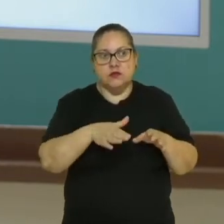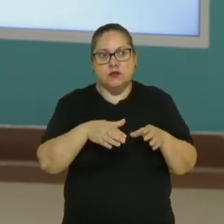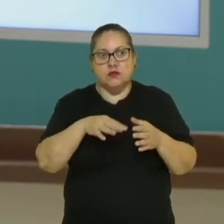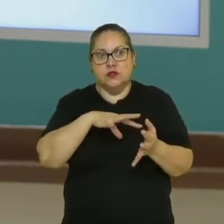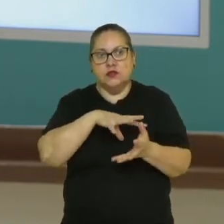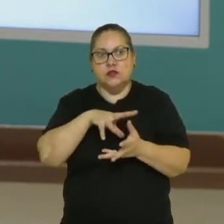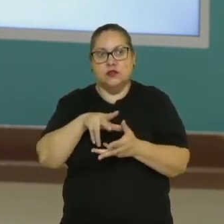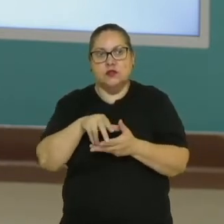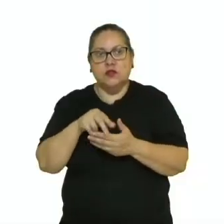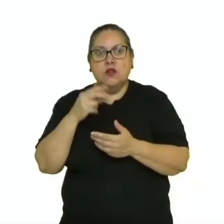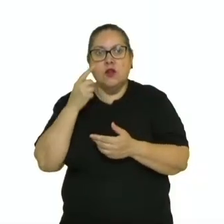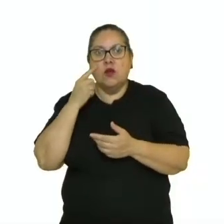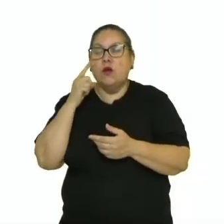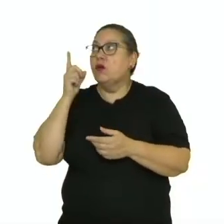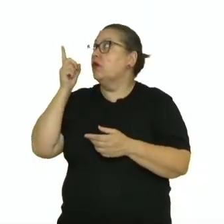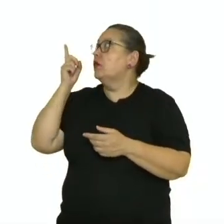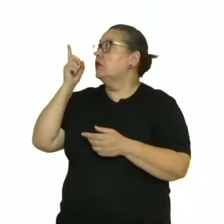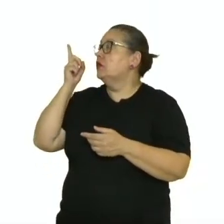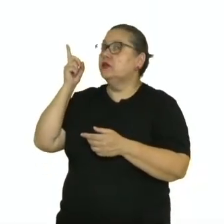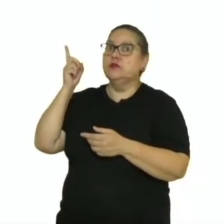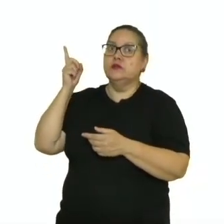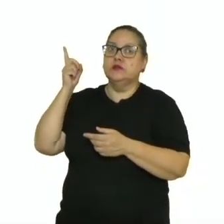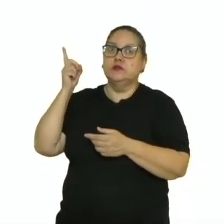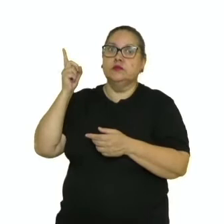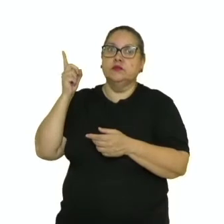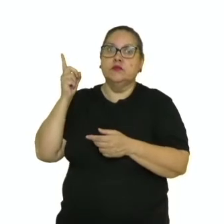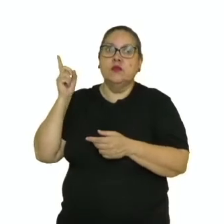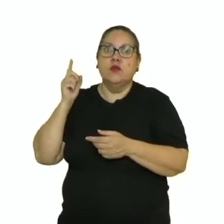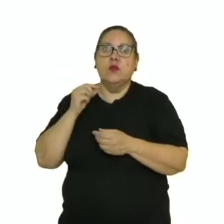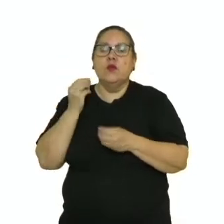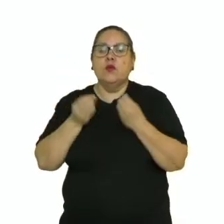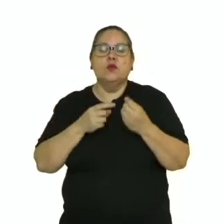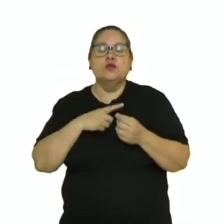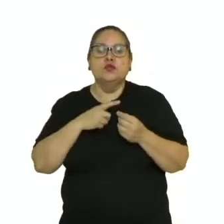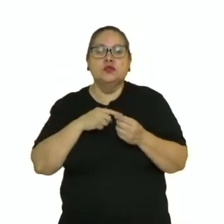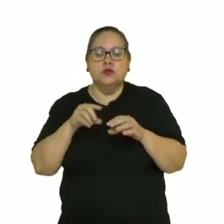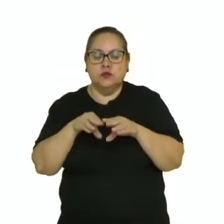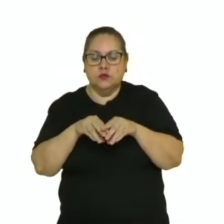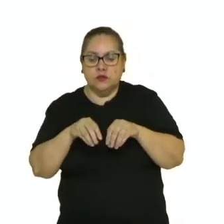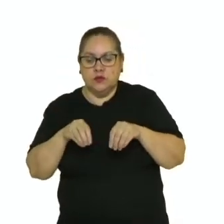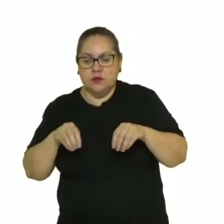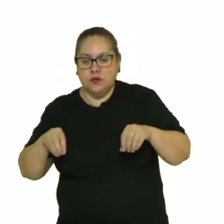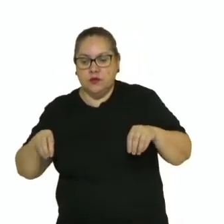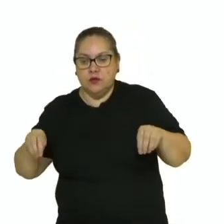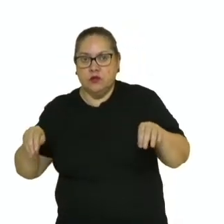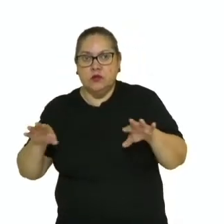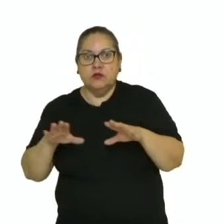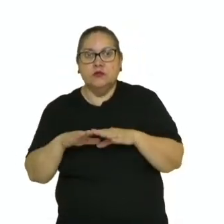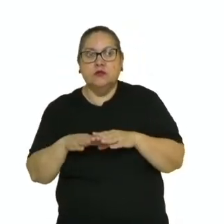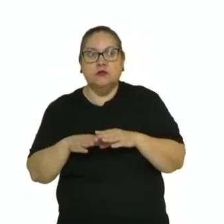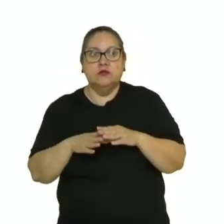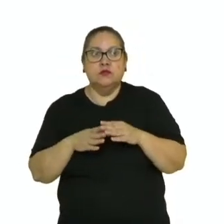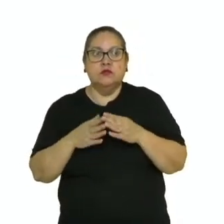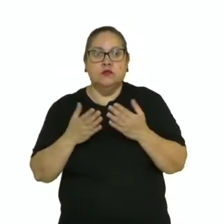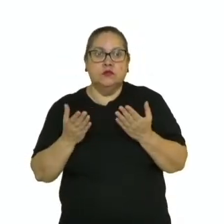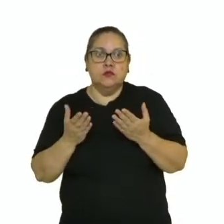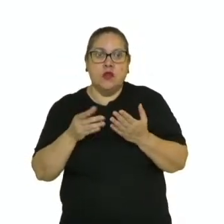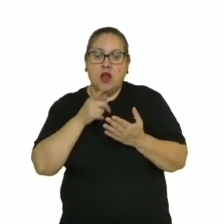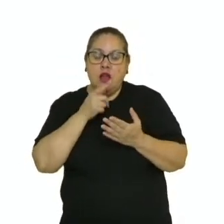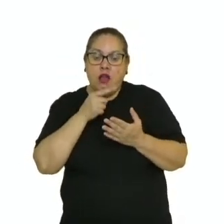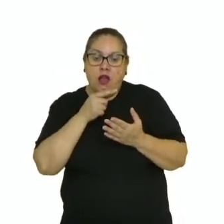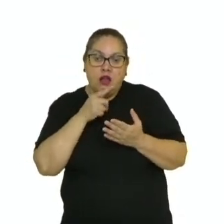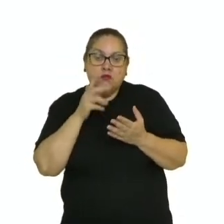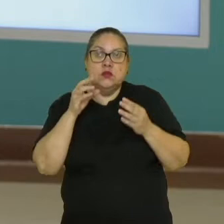planeta. Vamos dar uma olhada? Olha aqui nessa imagem. Como nós tínhamos a superfície do nosso planeta e essa água no